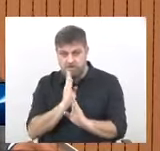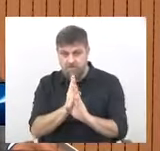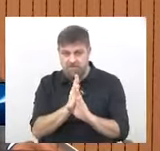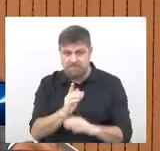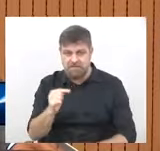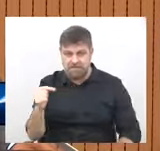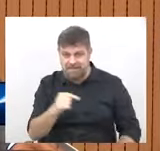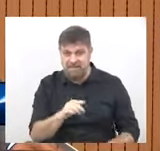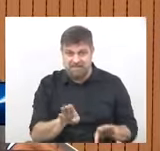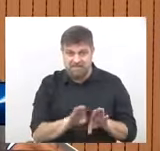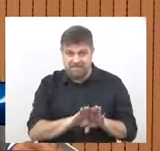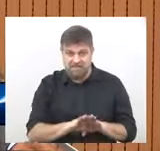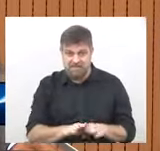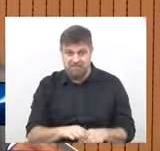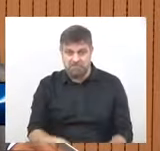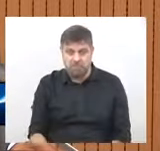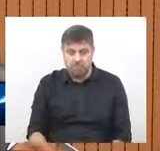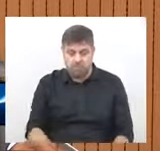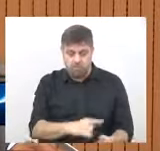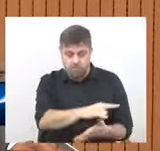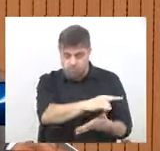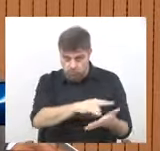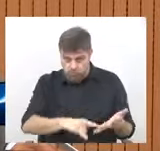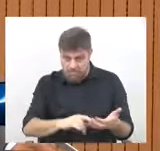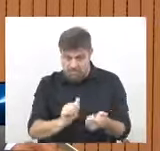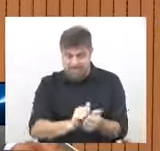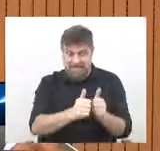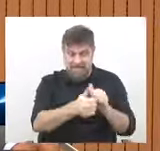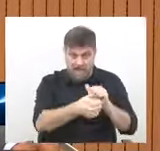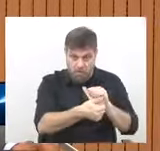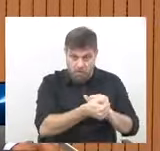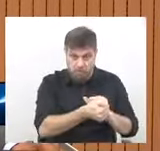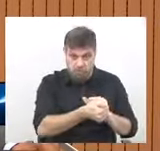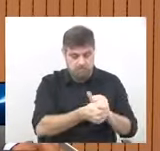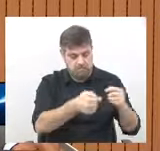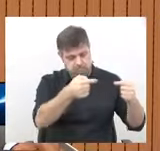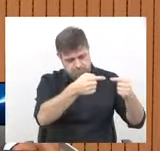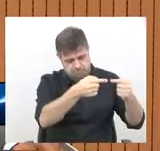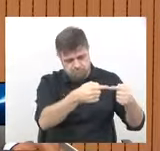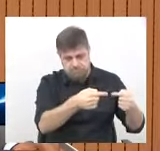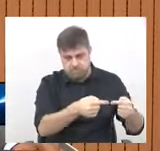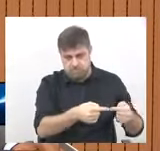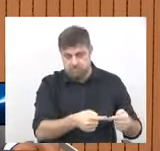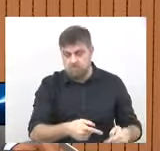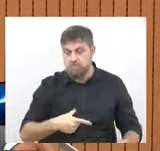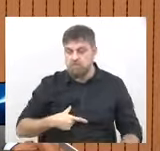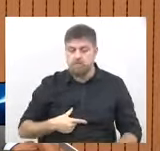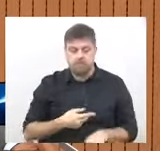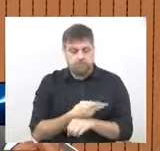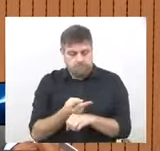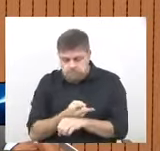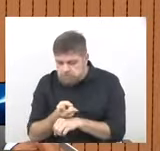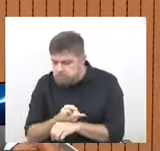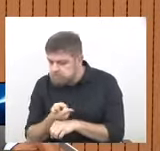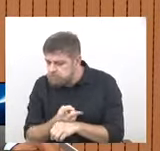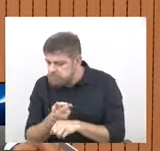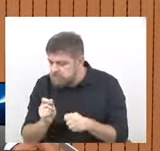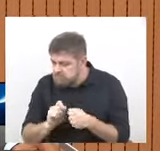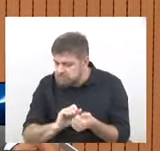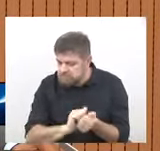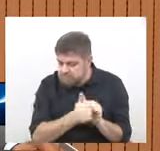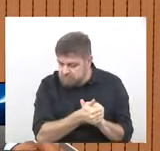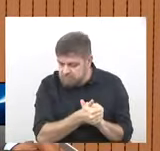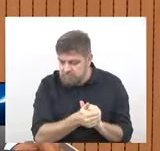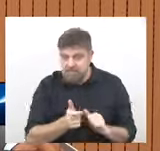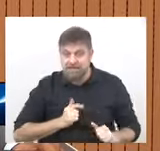aquela região, um termo de ajustamento de conduta. Fomos atrás, fizemos uma